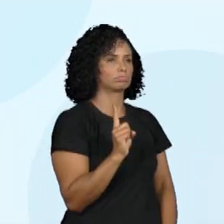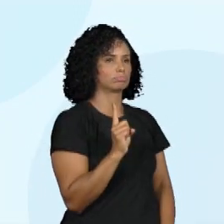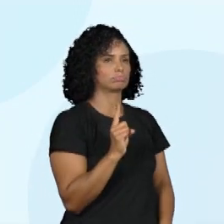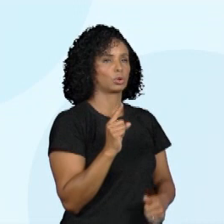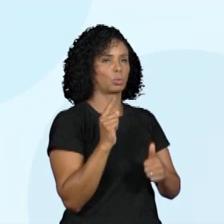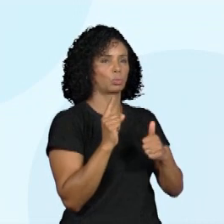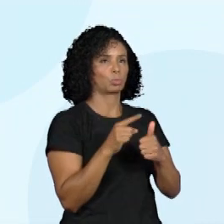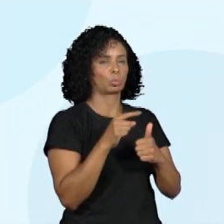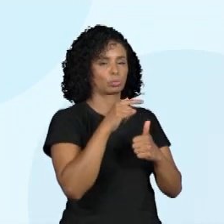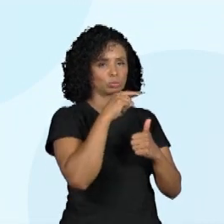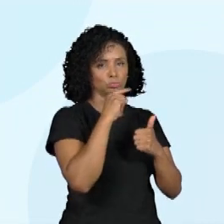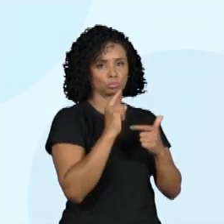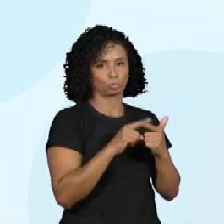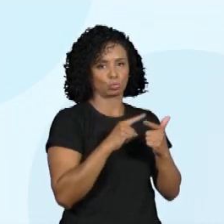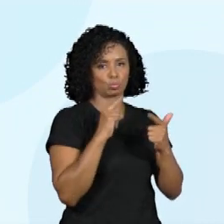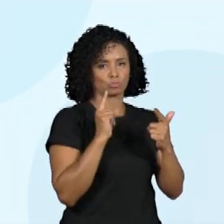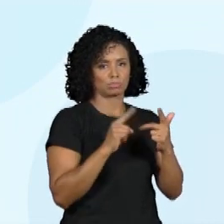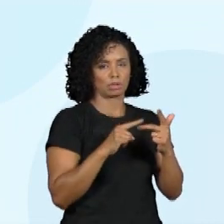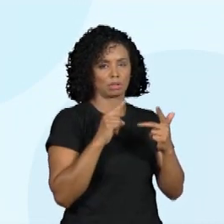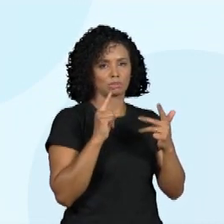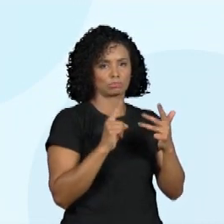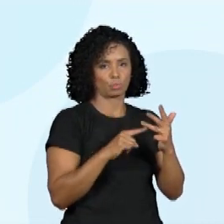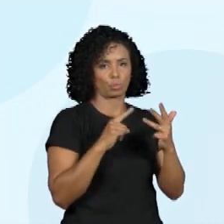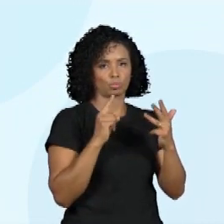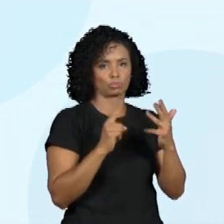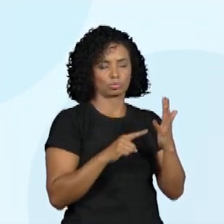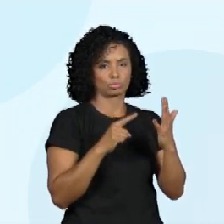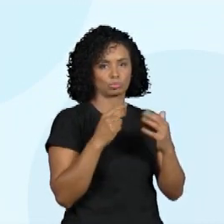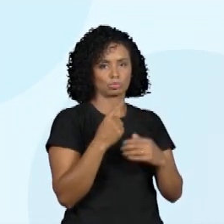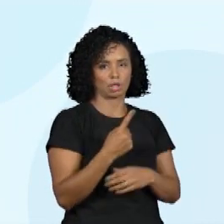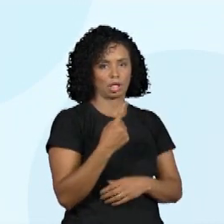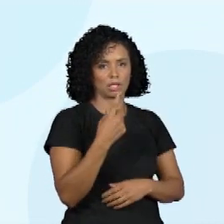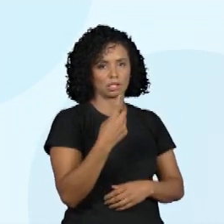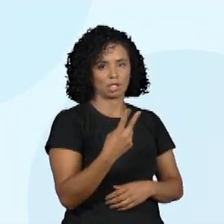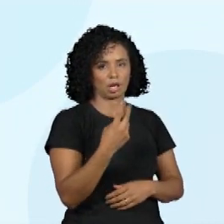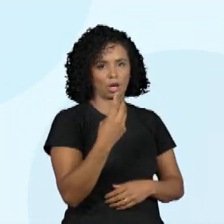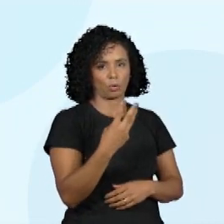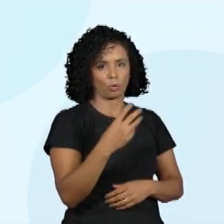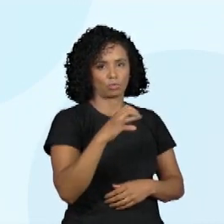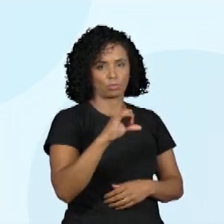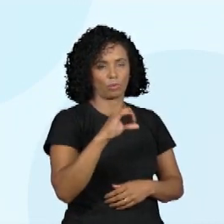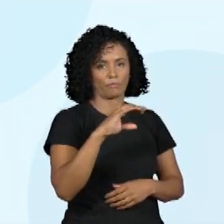que os demais possam procurar um lugar a fim de se esconder.